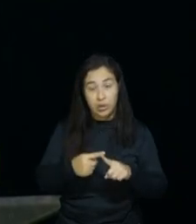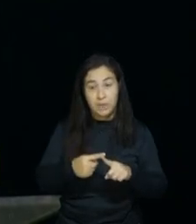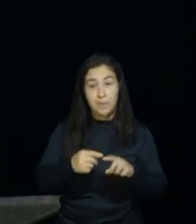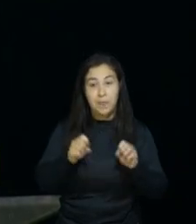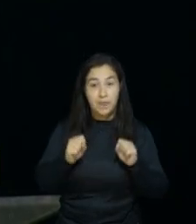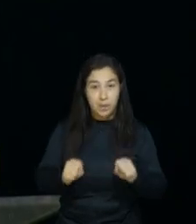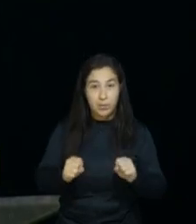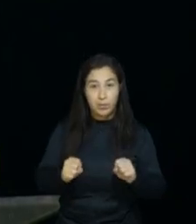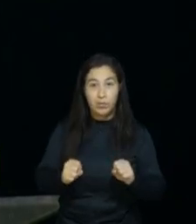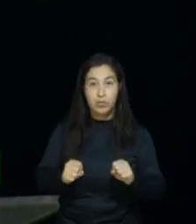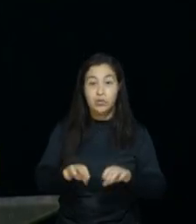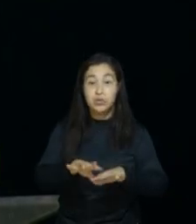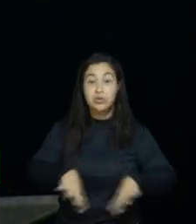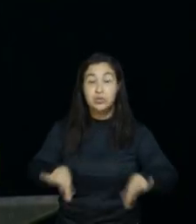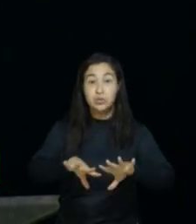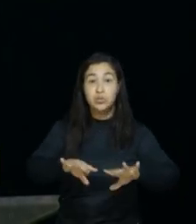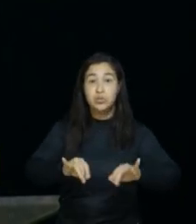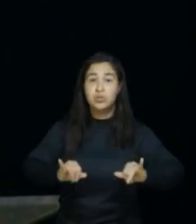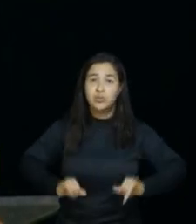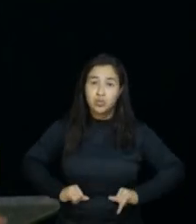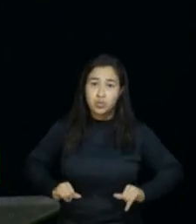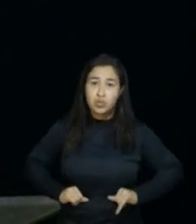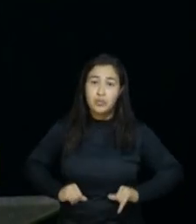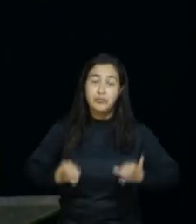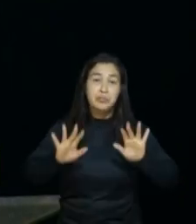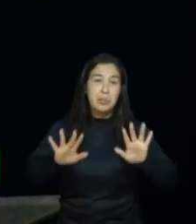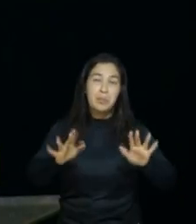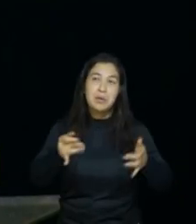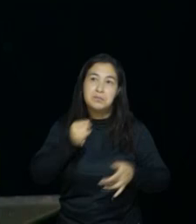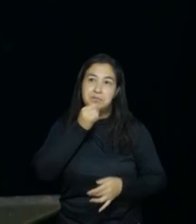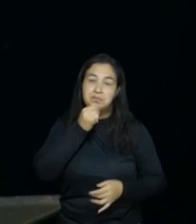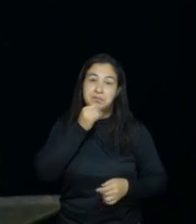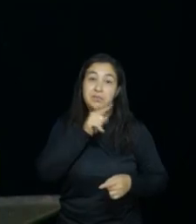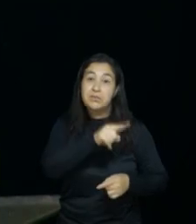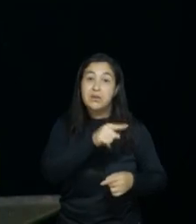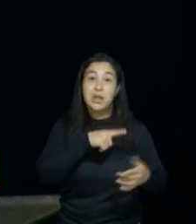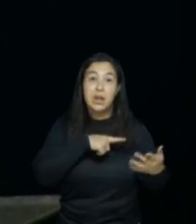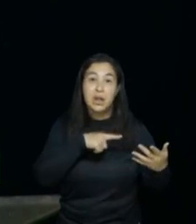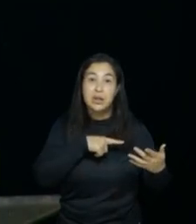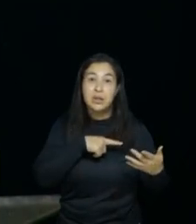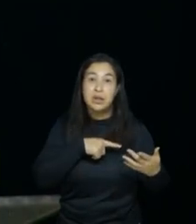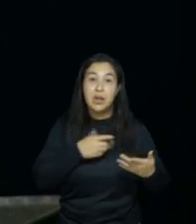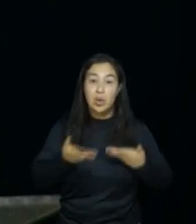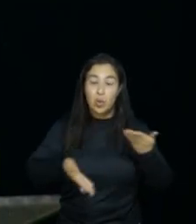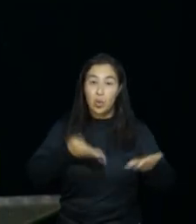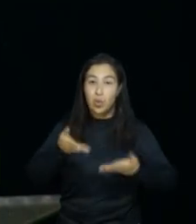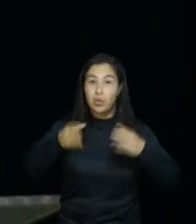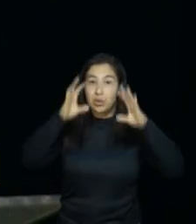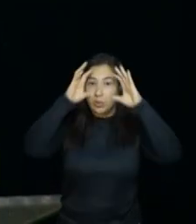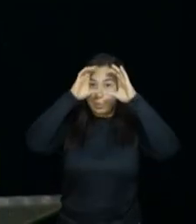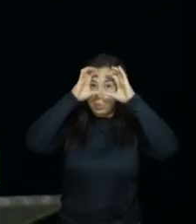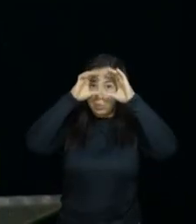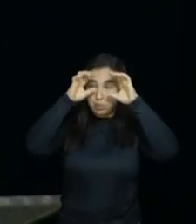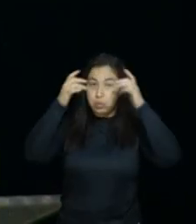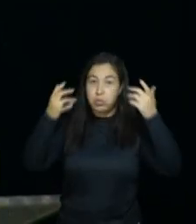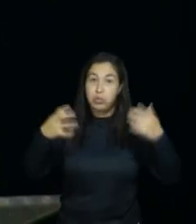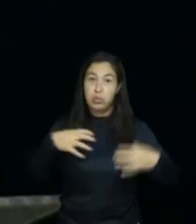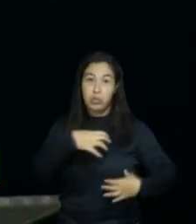na cidade de Blumenau, mas vamos citar aqui as especialidades: oncologia, neurologia,